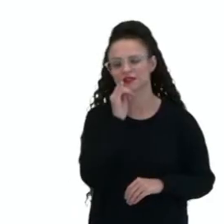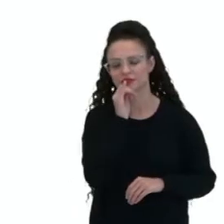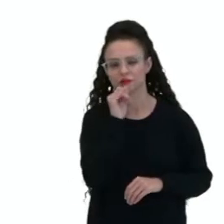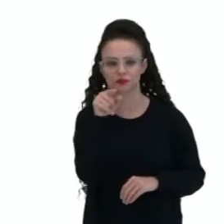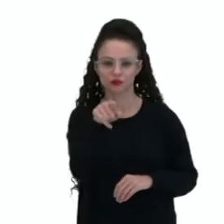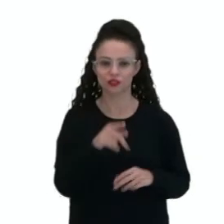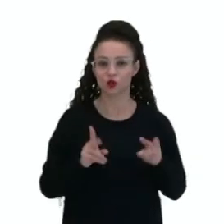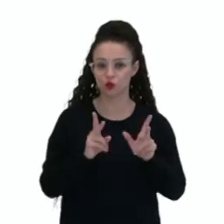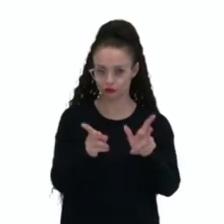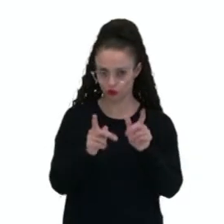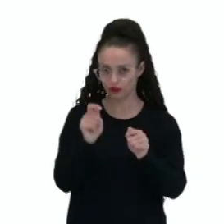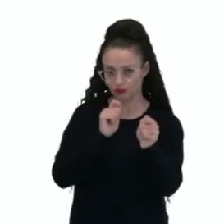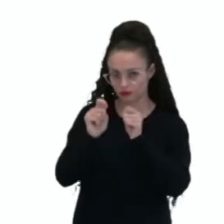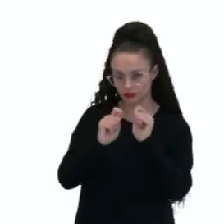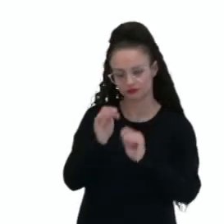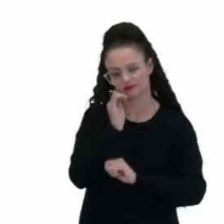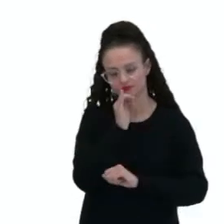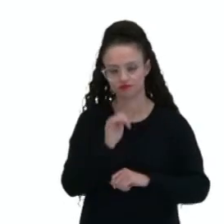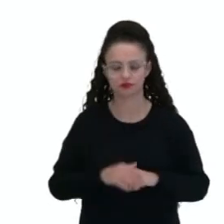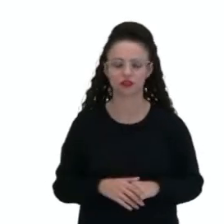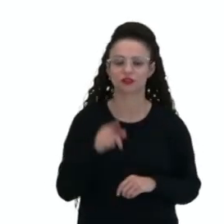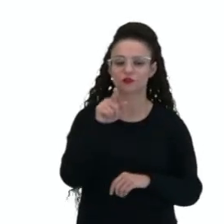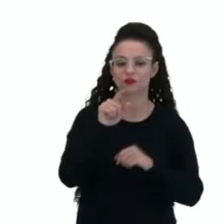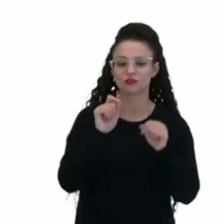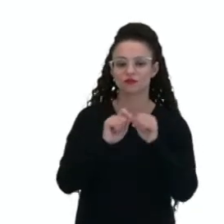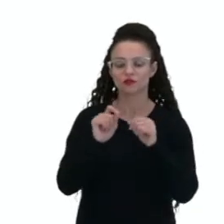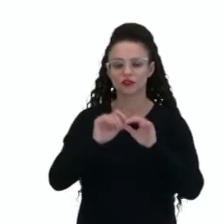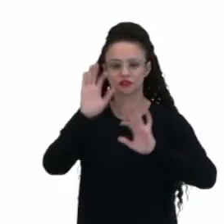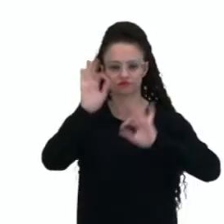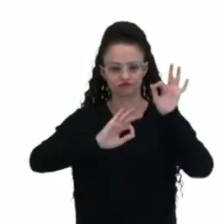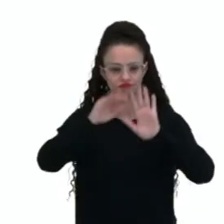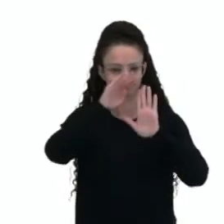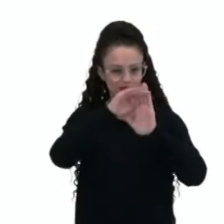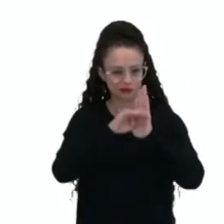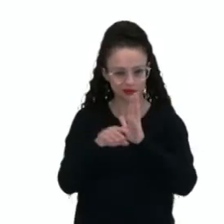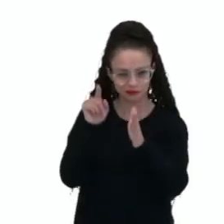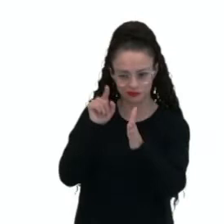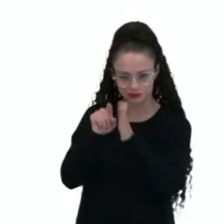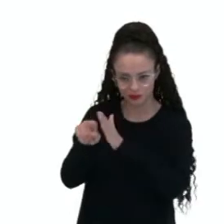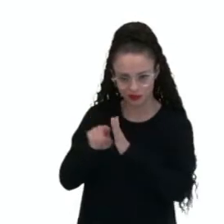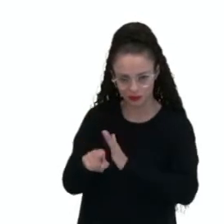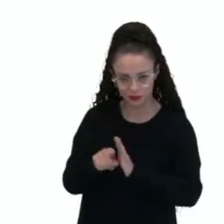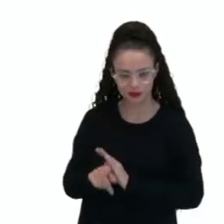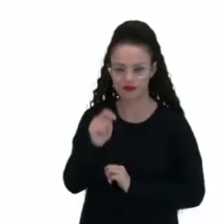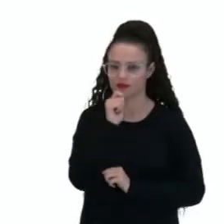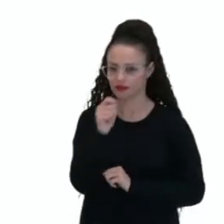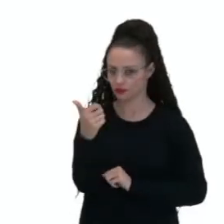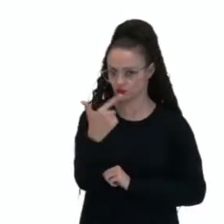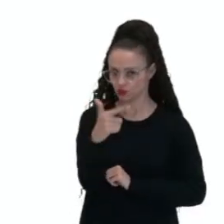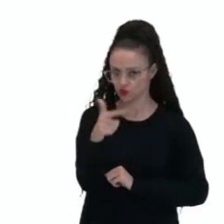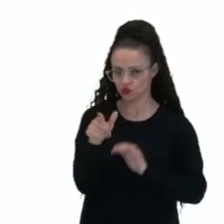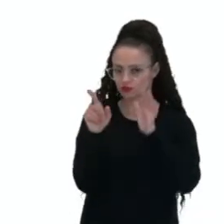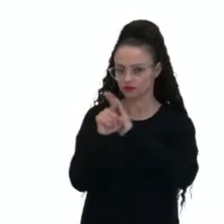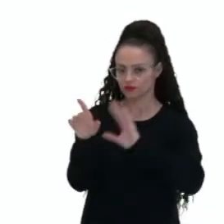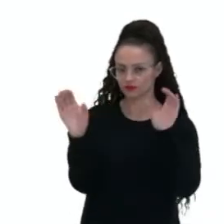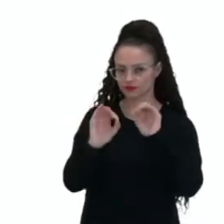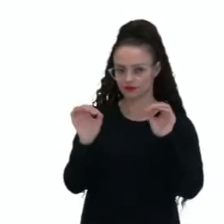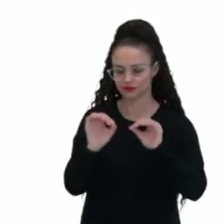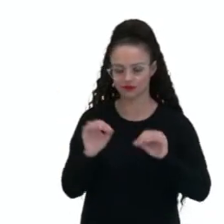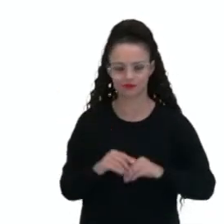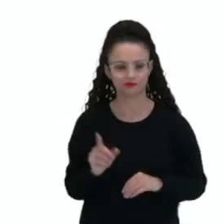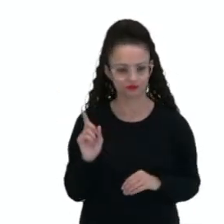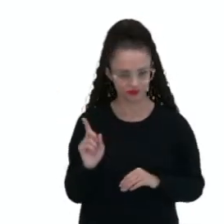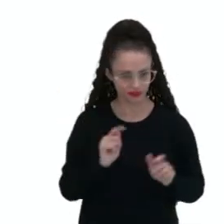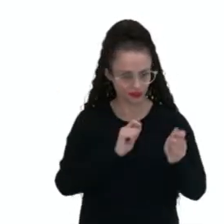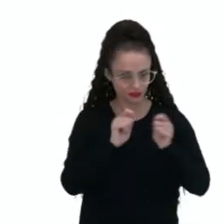você continuará a entrevista. Faça um esboço de algumas perguntas que não foram contempladas até agora no texto, aqui